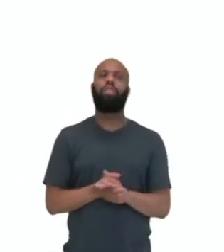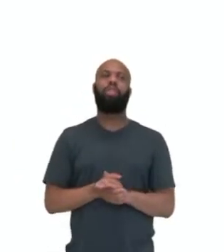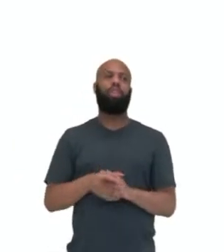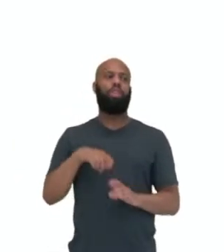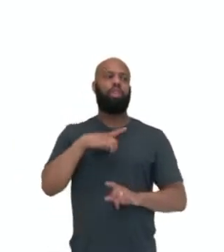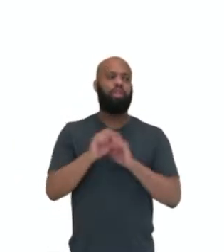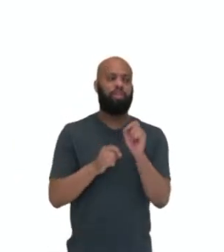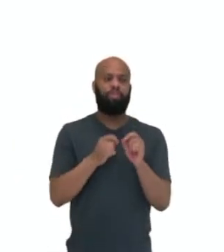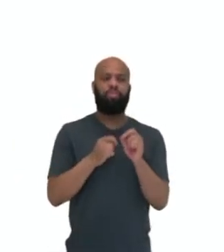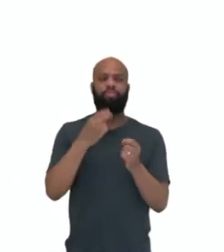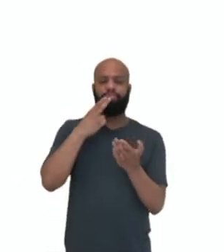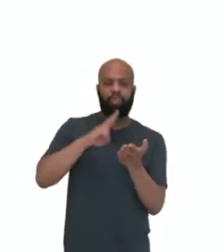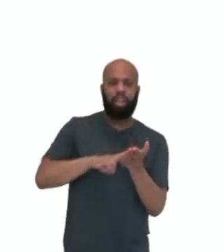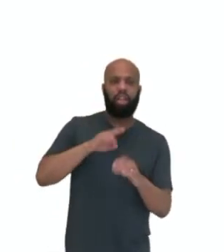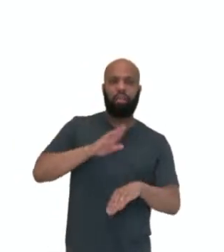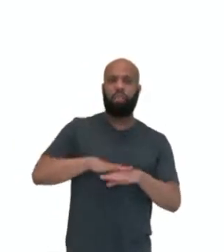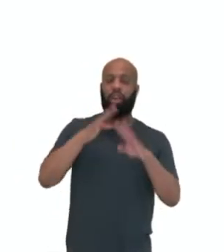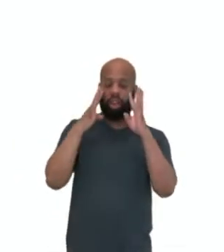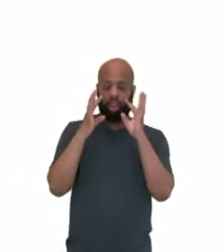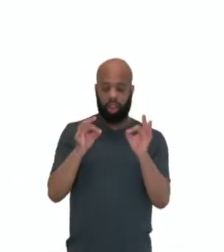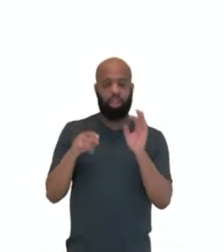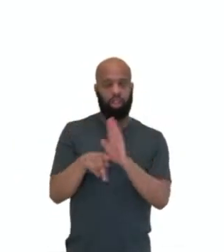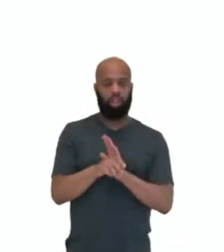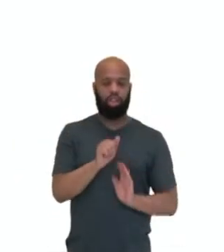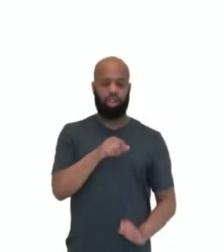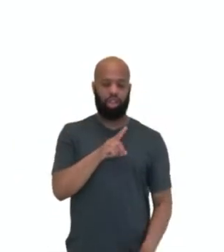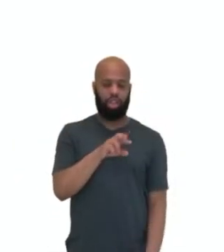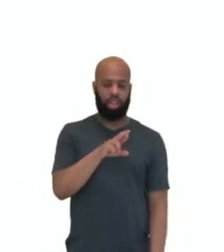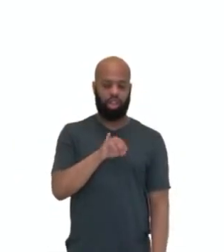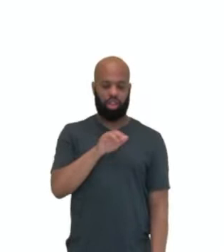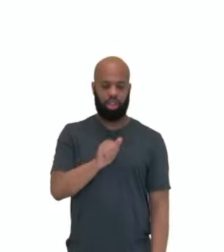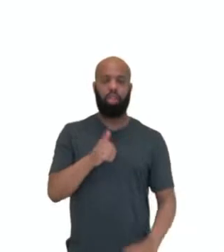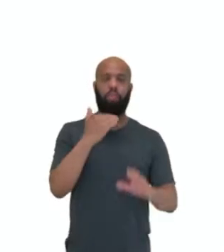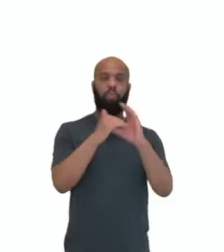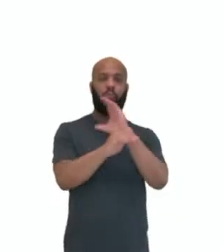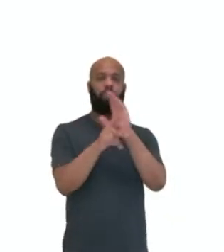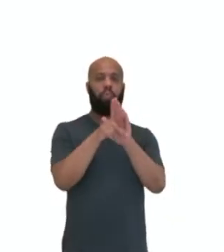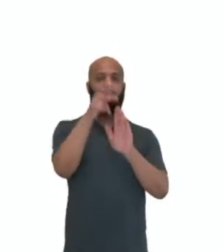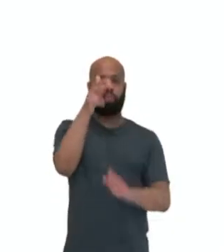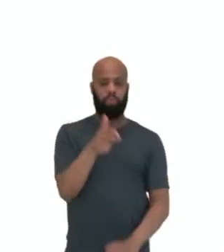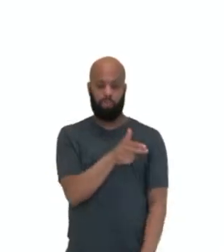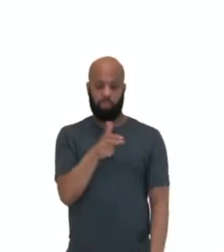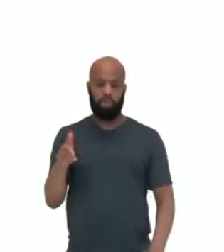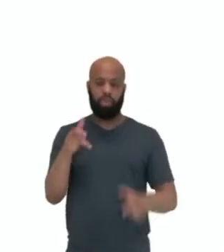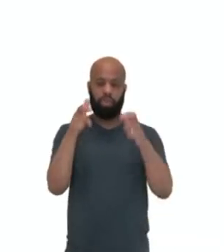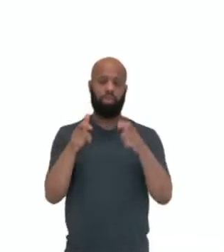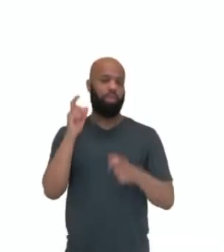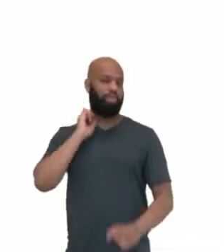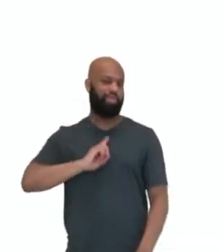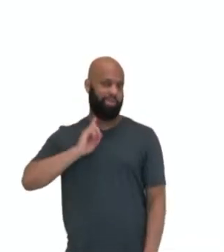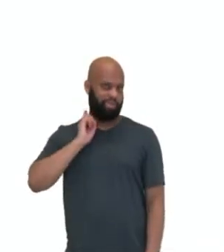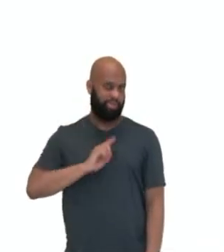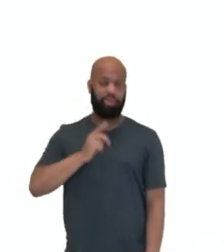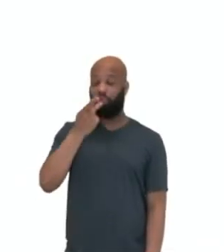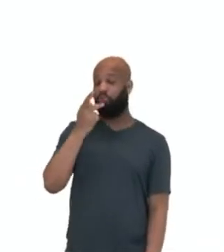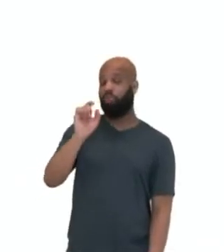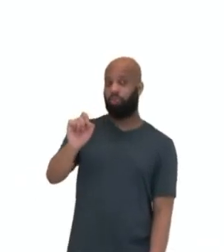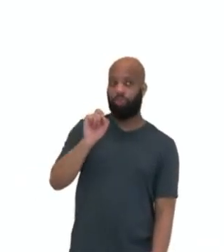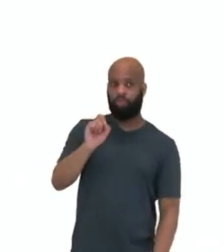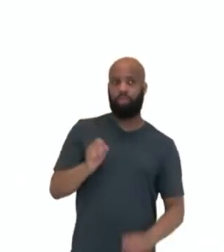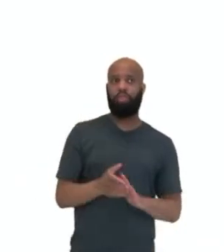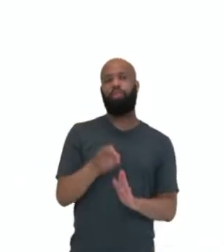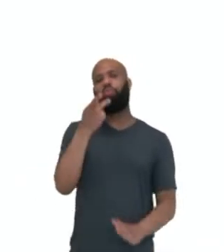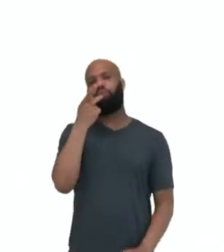das cartas que mais chamou a atenção de Andréia foi enviada por um padre de Minas Gerais. Ele falou